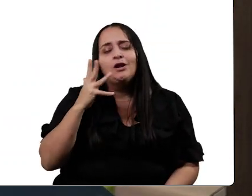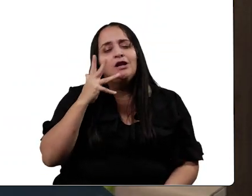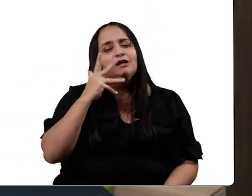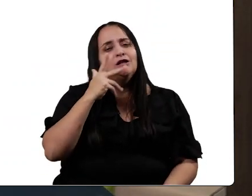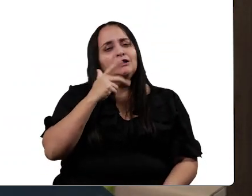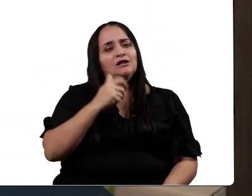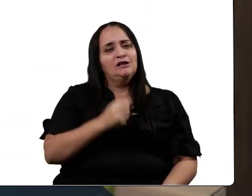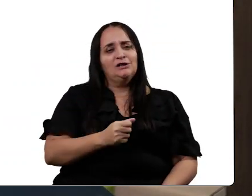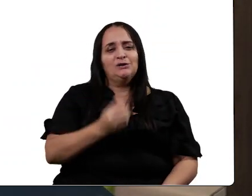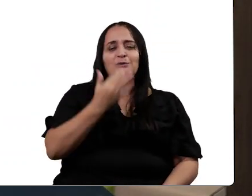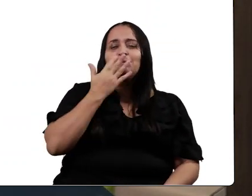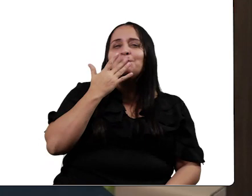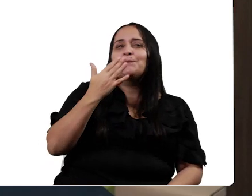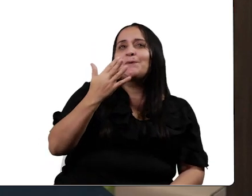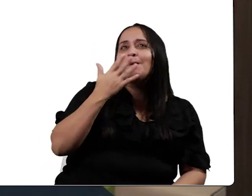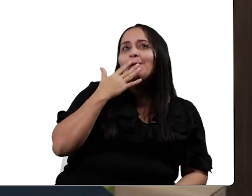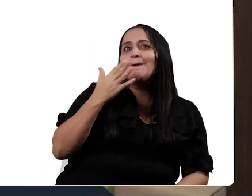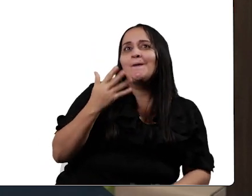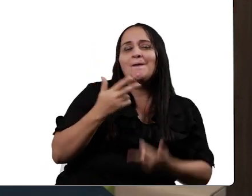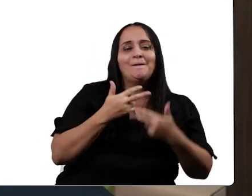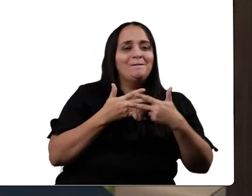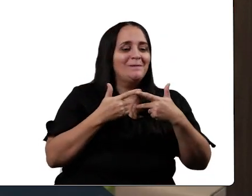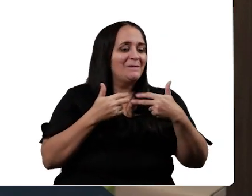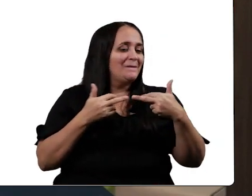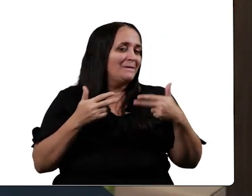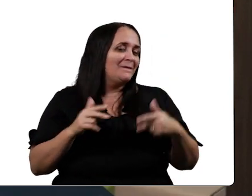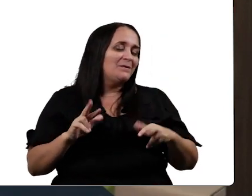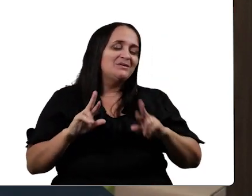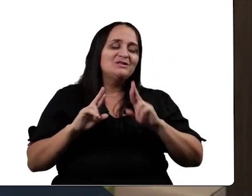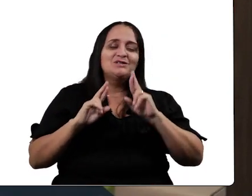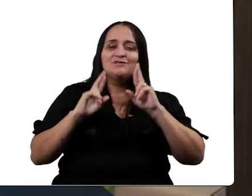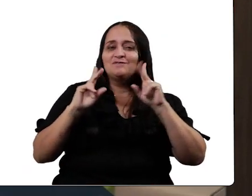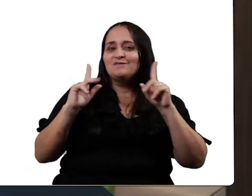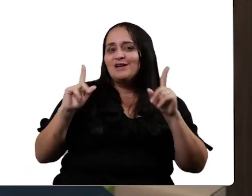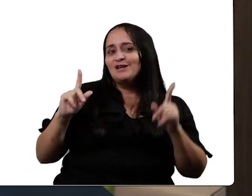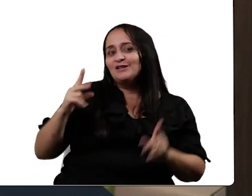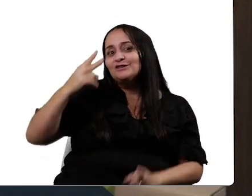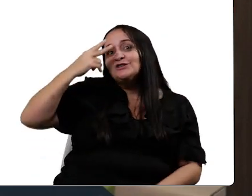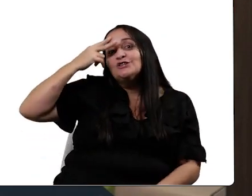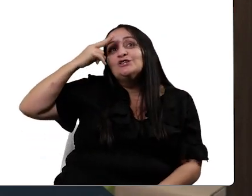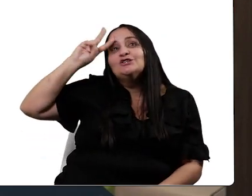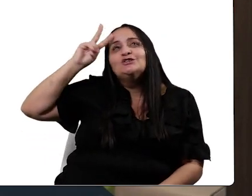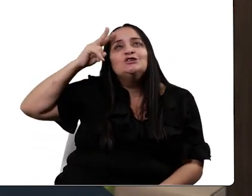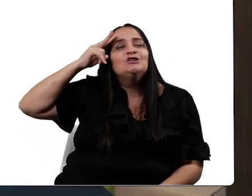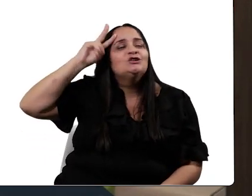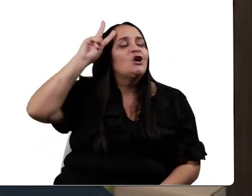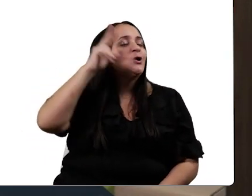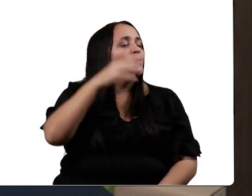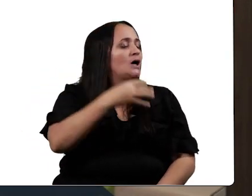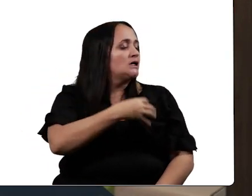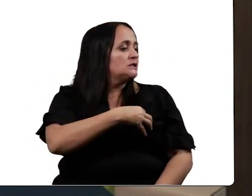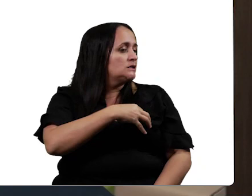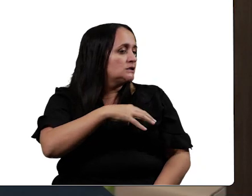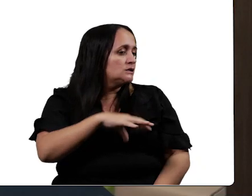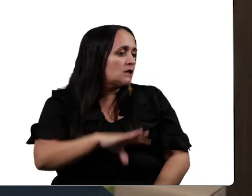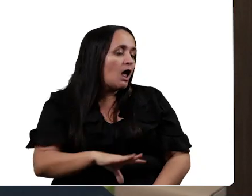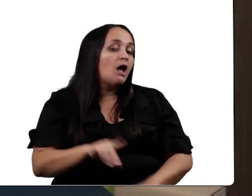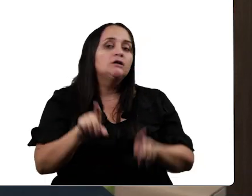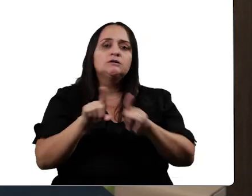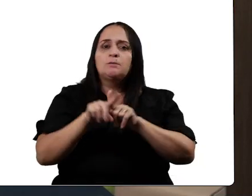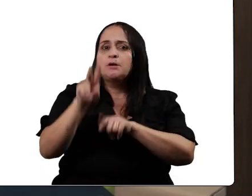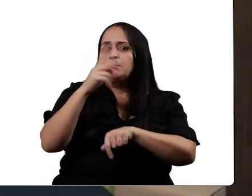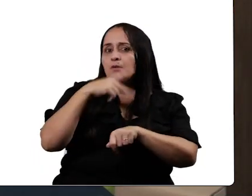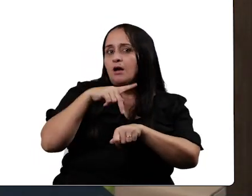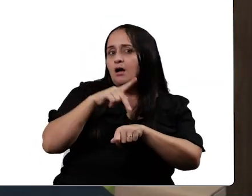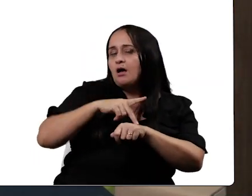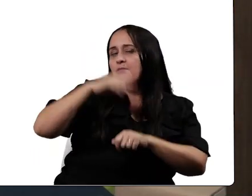lindo, cheio de coisas diferentes, que conta a história da nossa cidade, do nosso Brasil. E além do